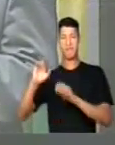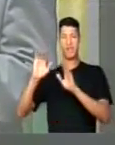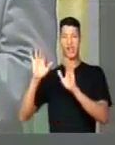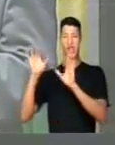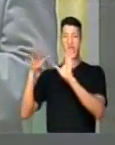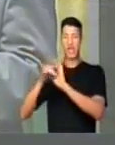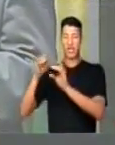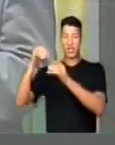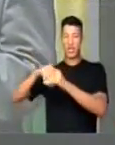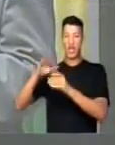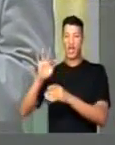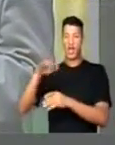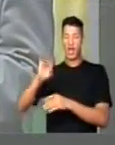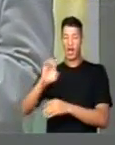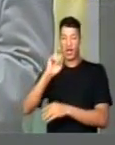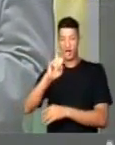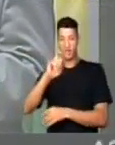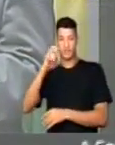retido na fonte,